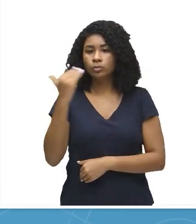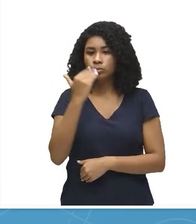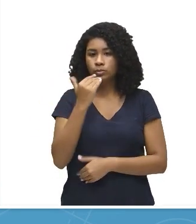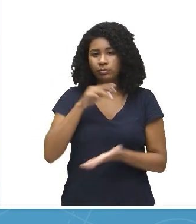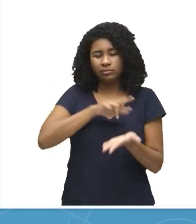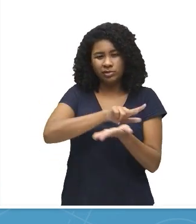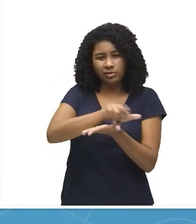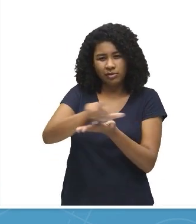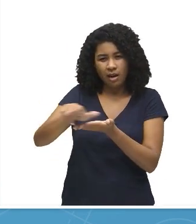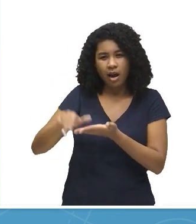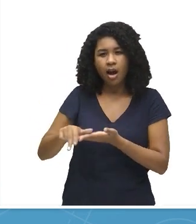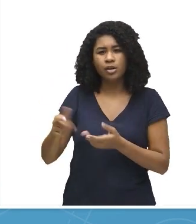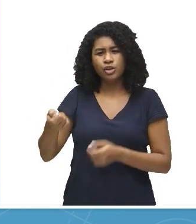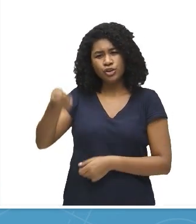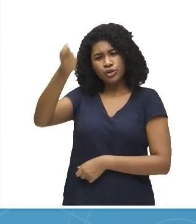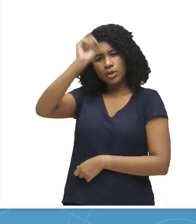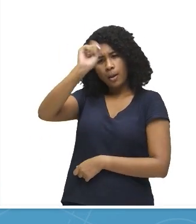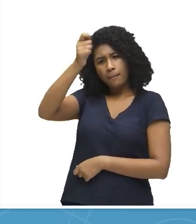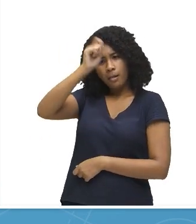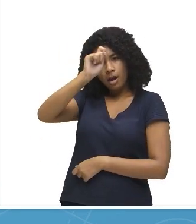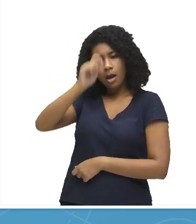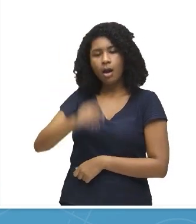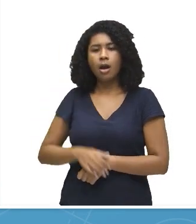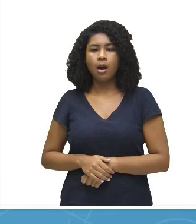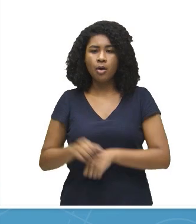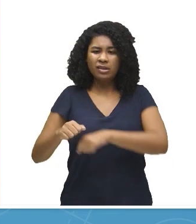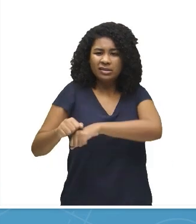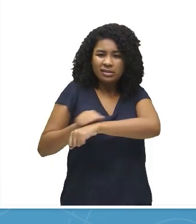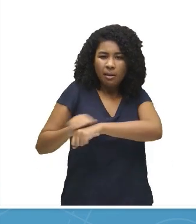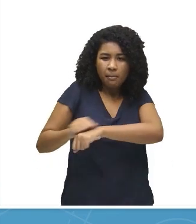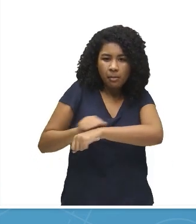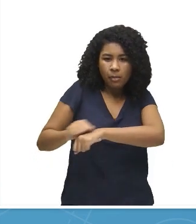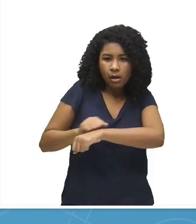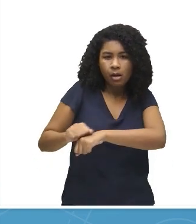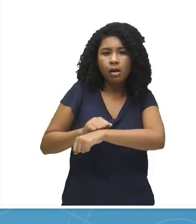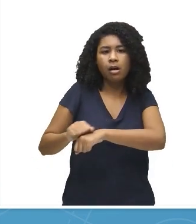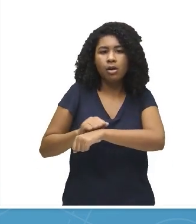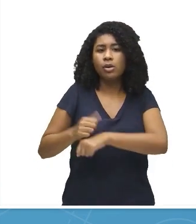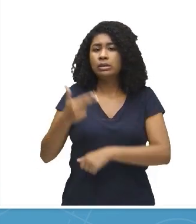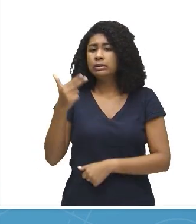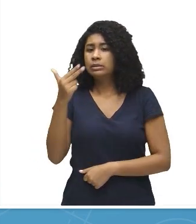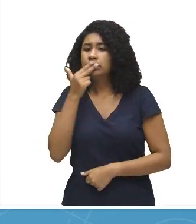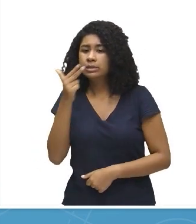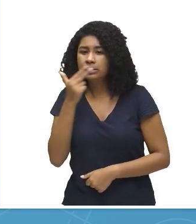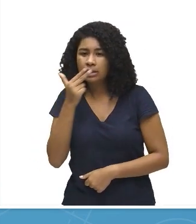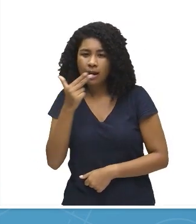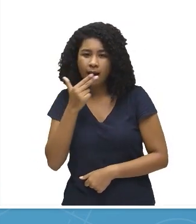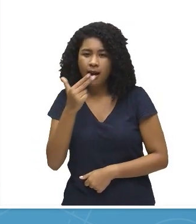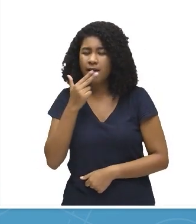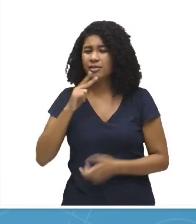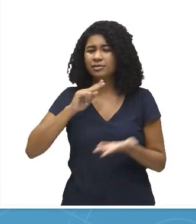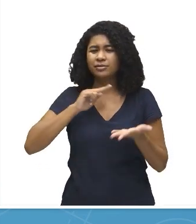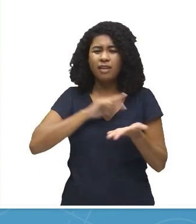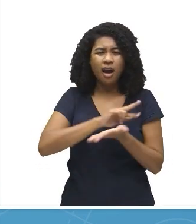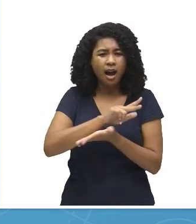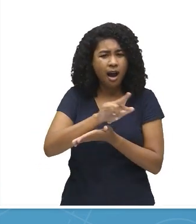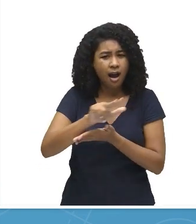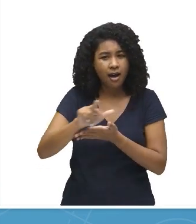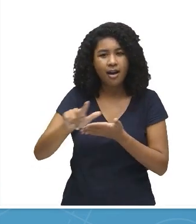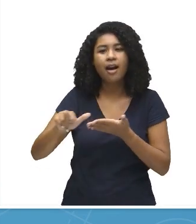sabão, cigarro, os móveis que já passaram aí a ter